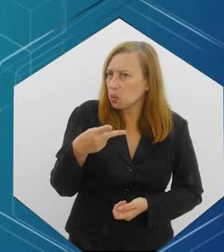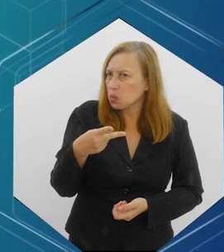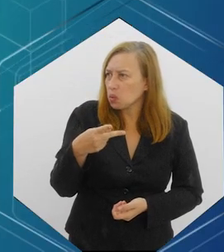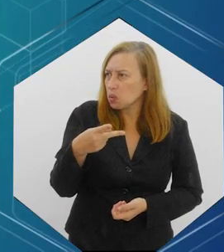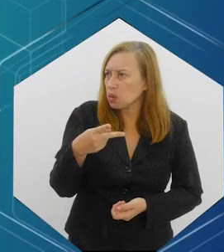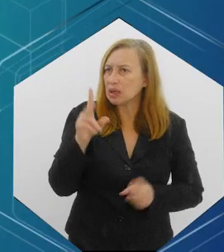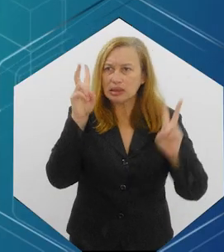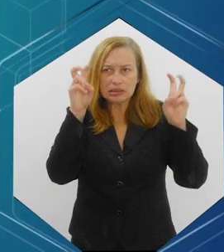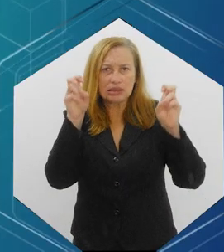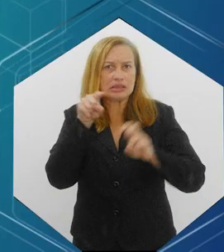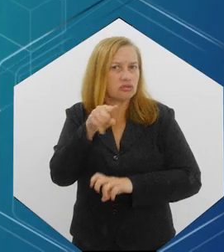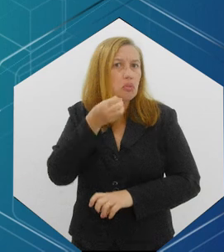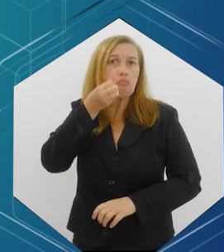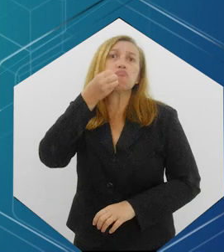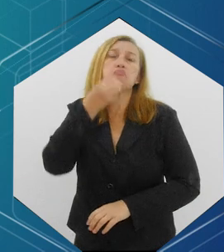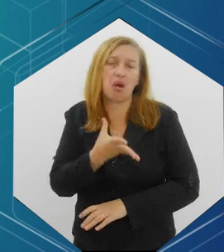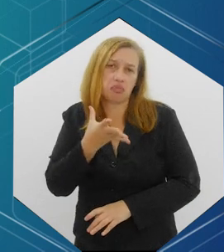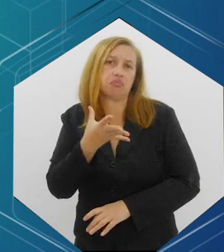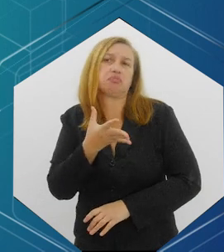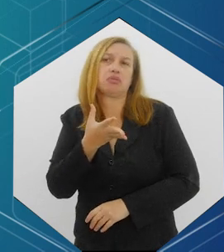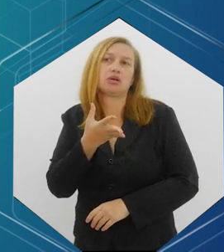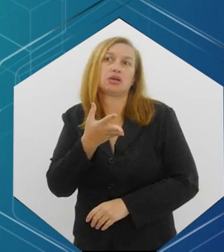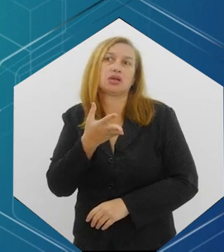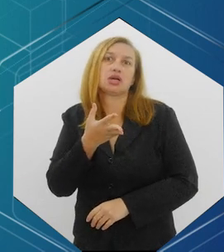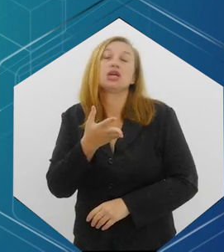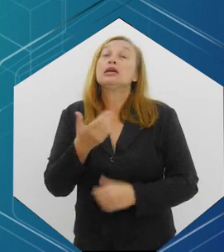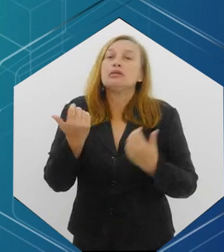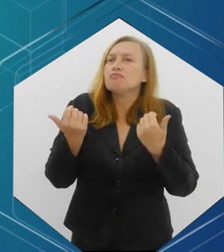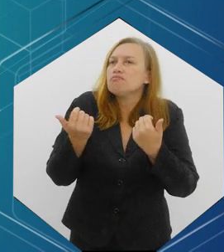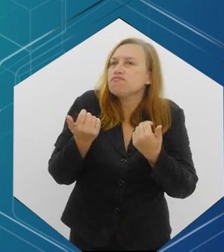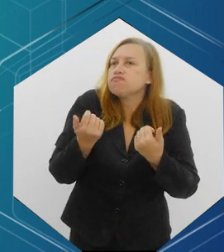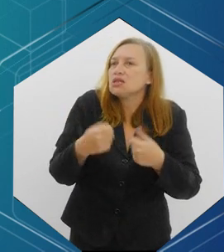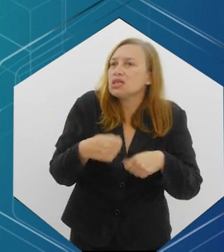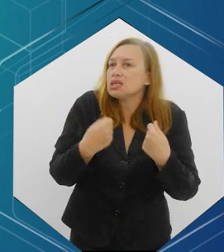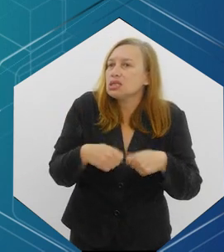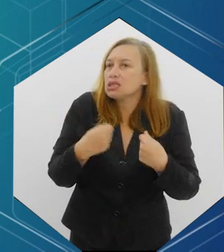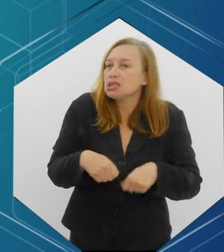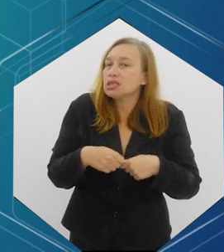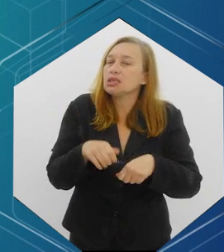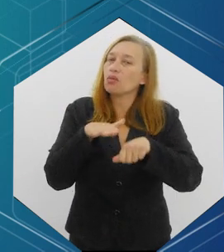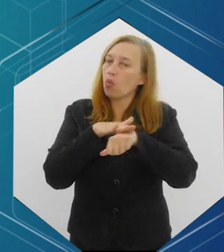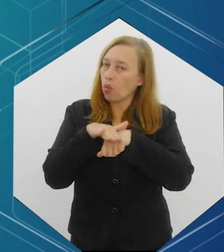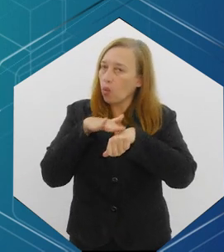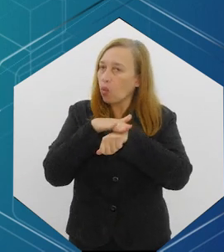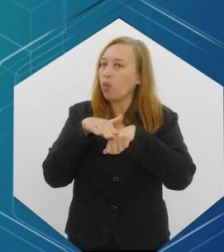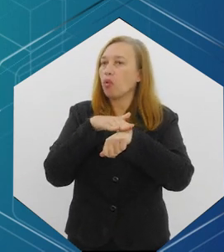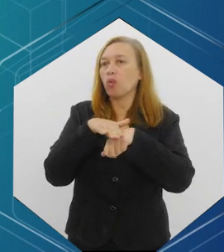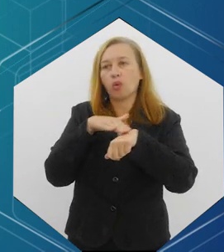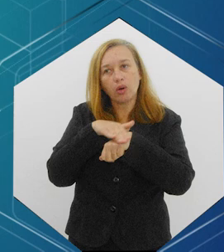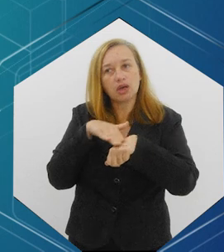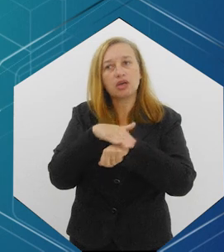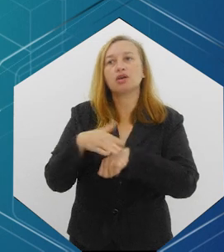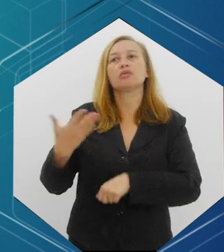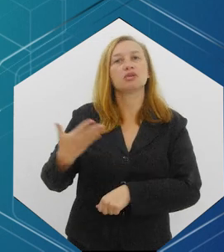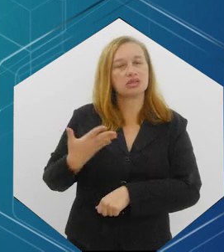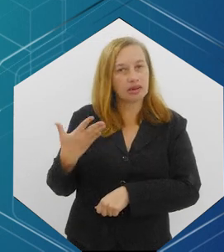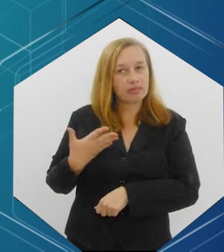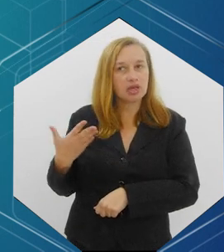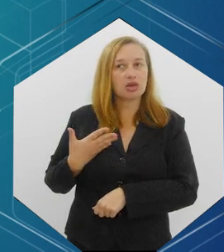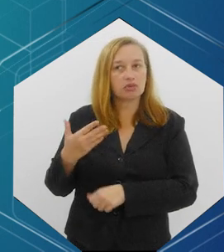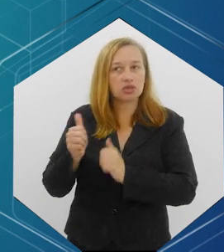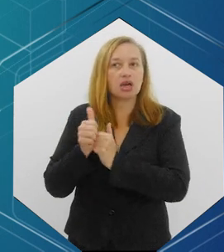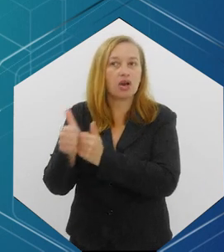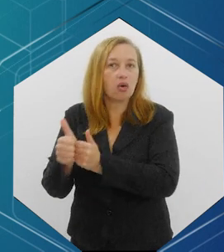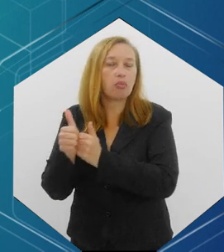colocou a situação de uma forma brilhante. E tem que existir uma conversa entre